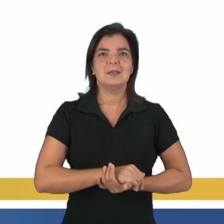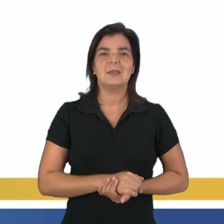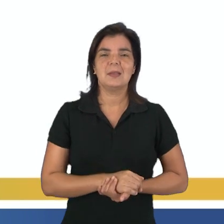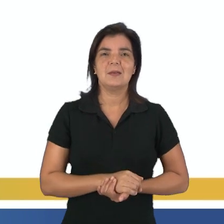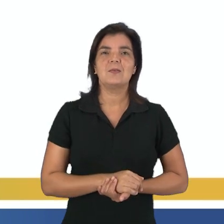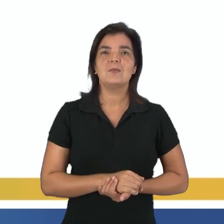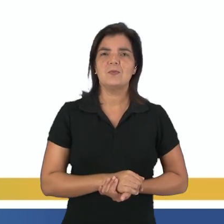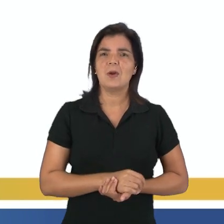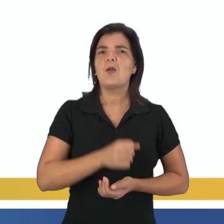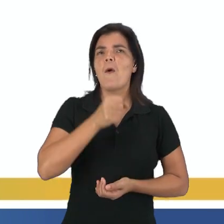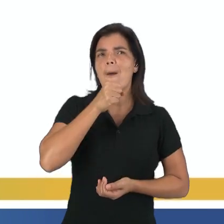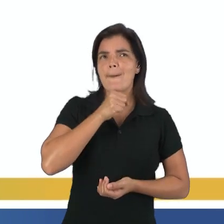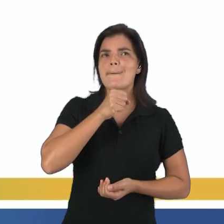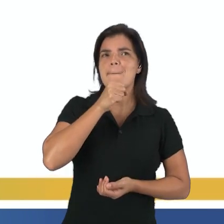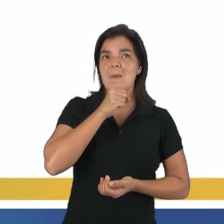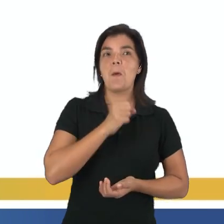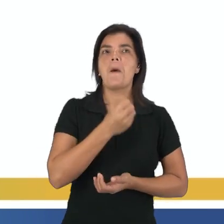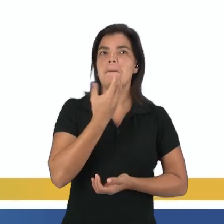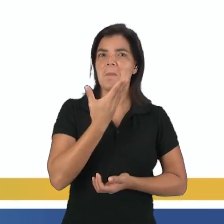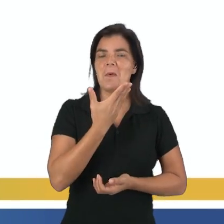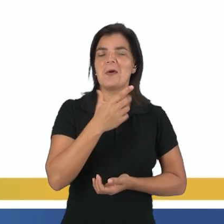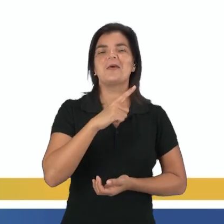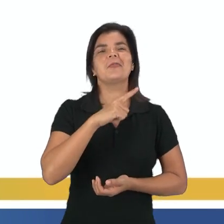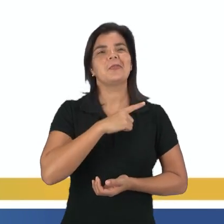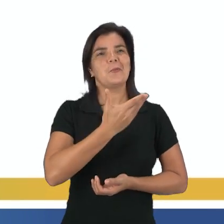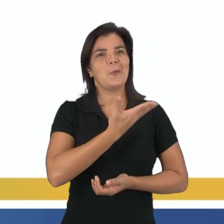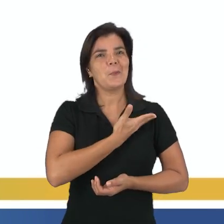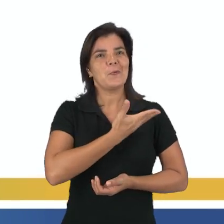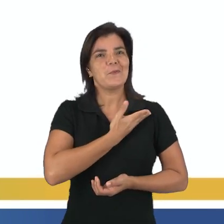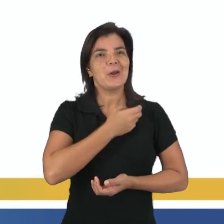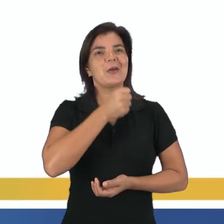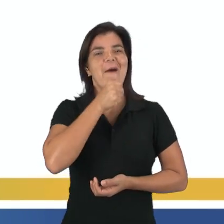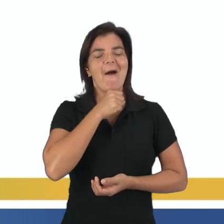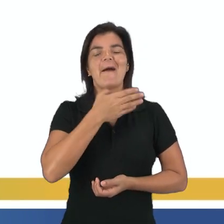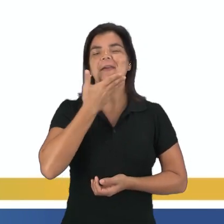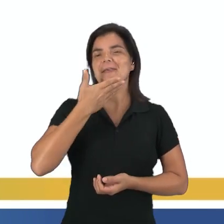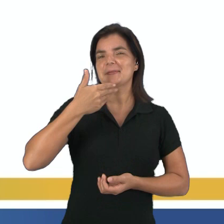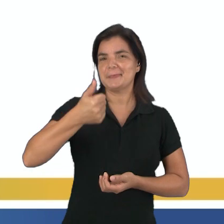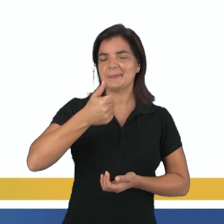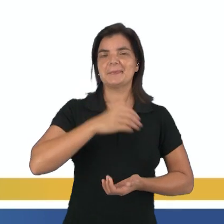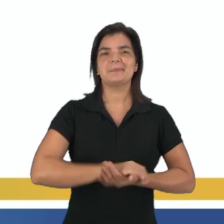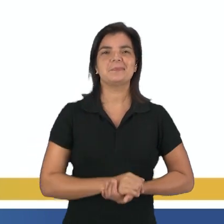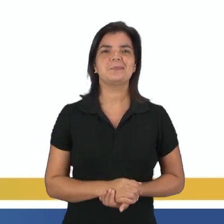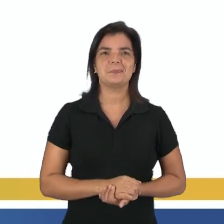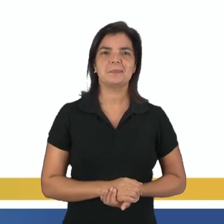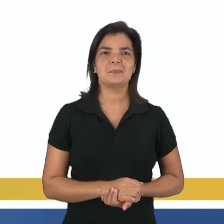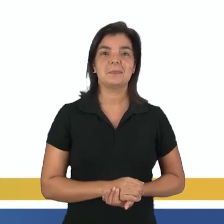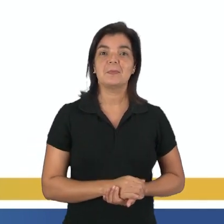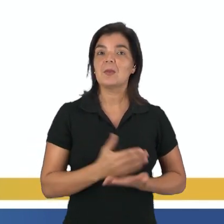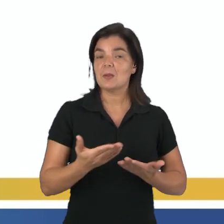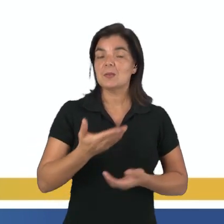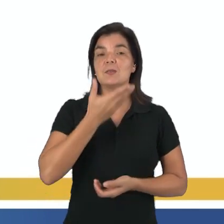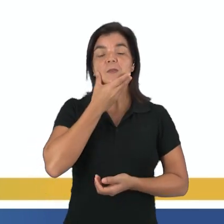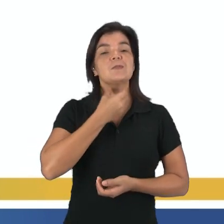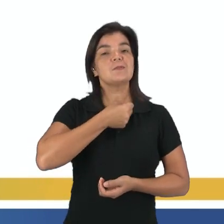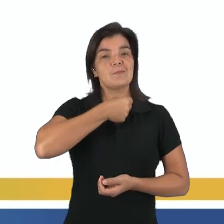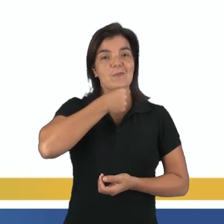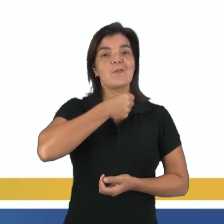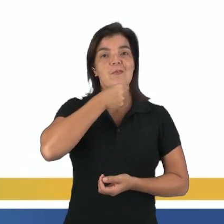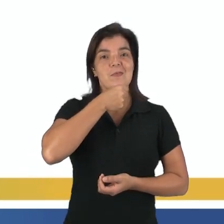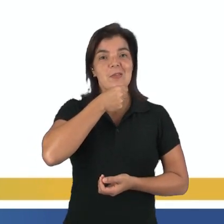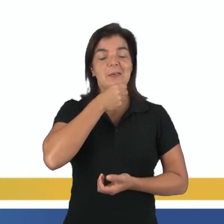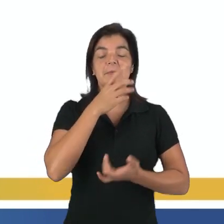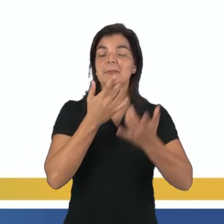Se ter um velho amigo é bom, ter um amigo velho é melhor ainda. Seus avós irão